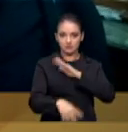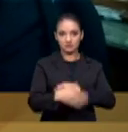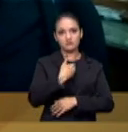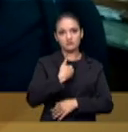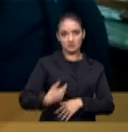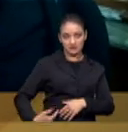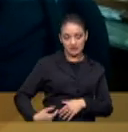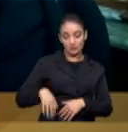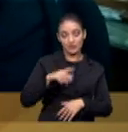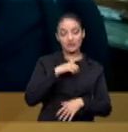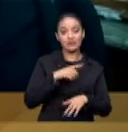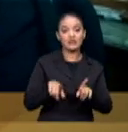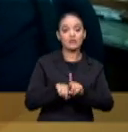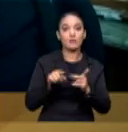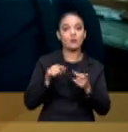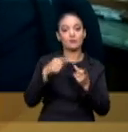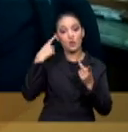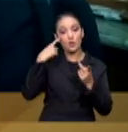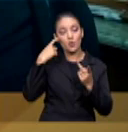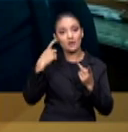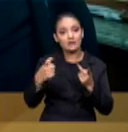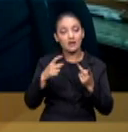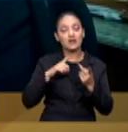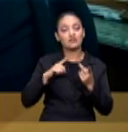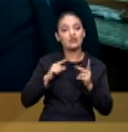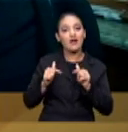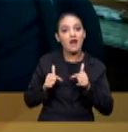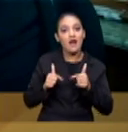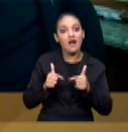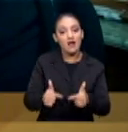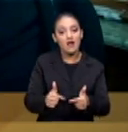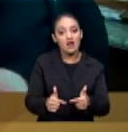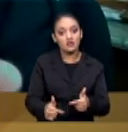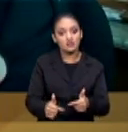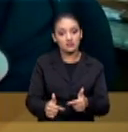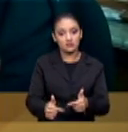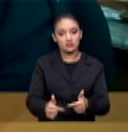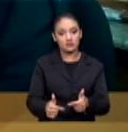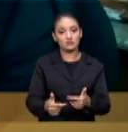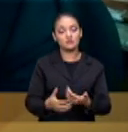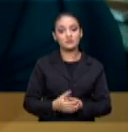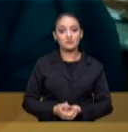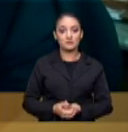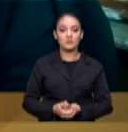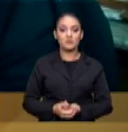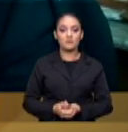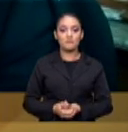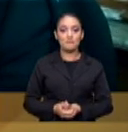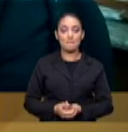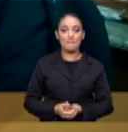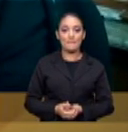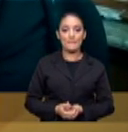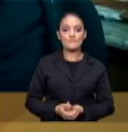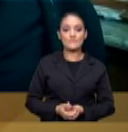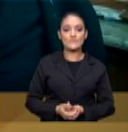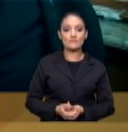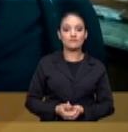também o interesse de agir. Como se define o interesse de